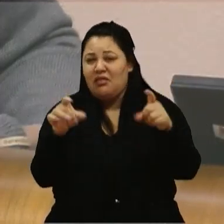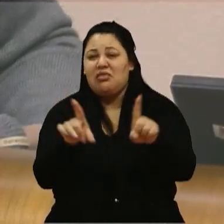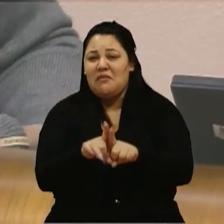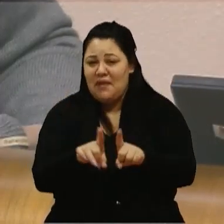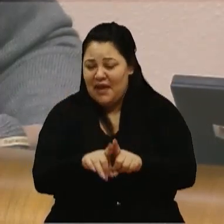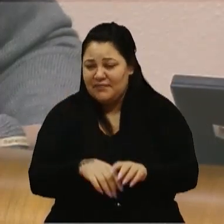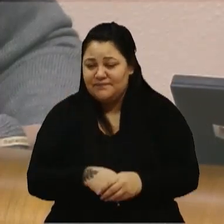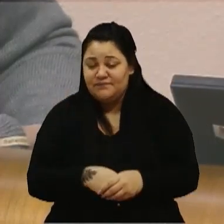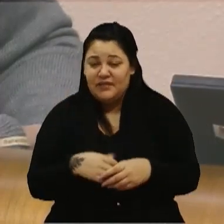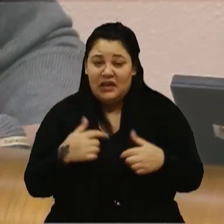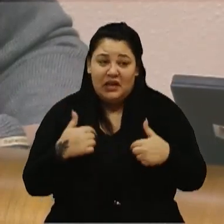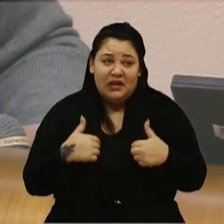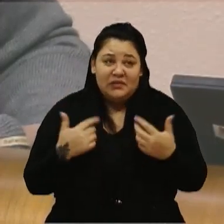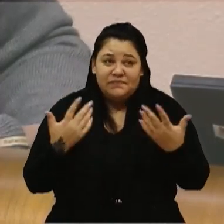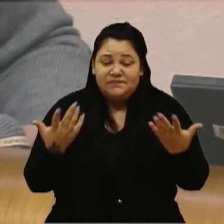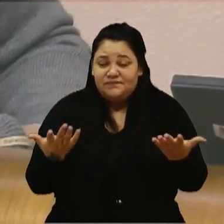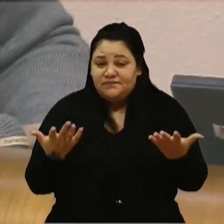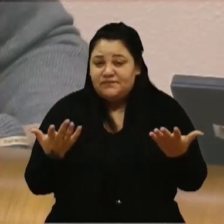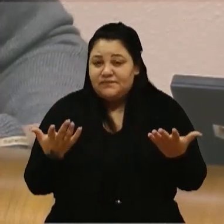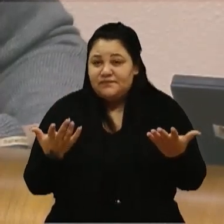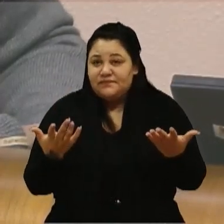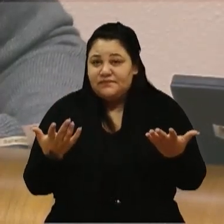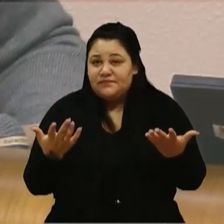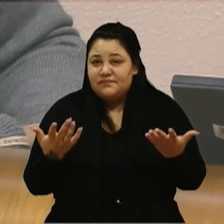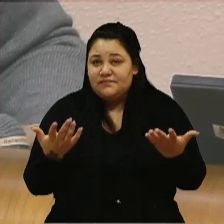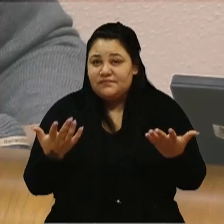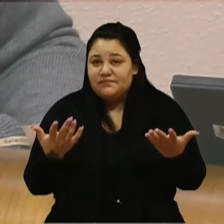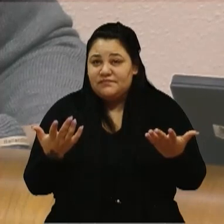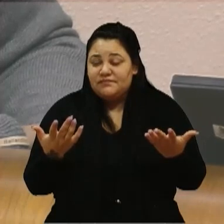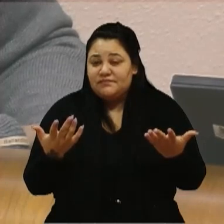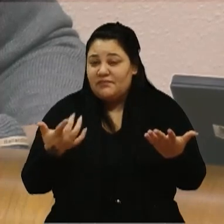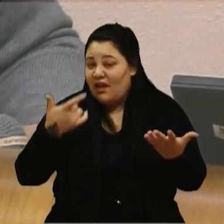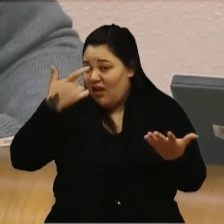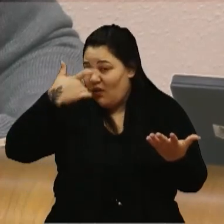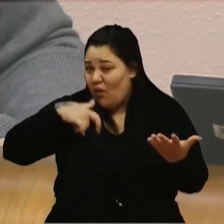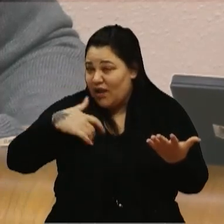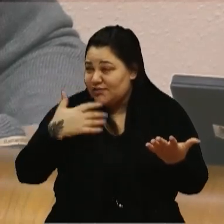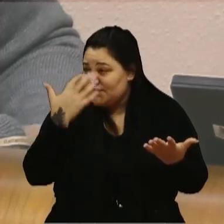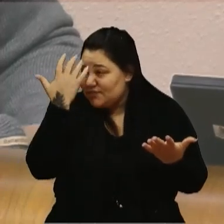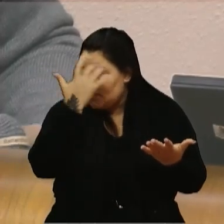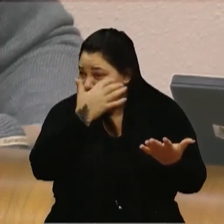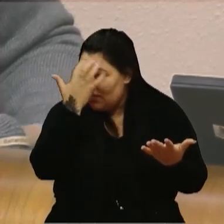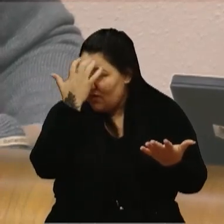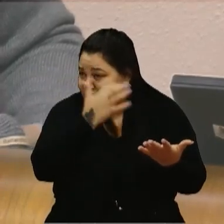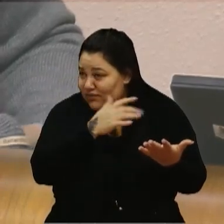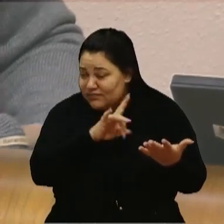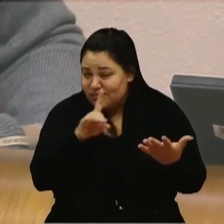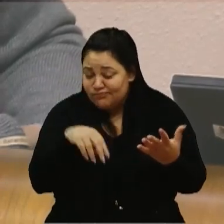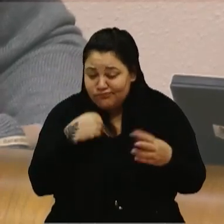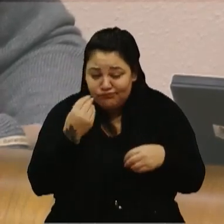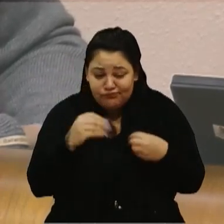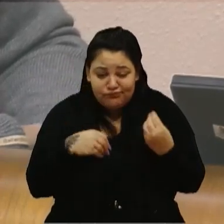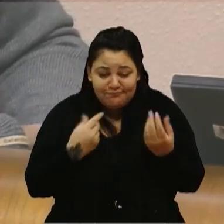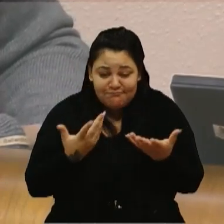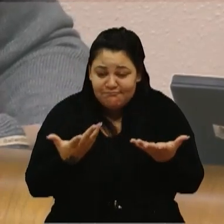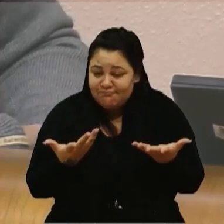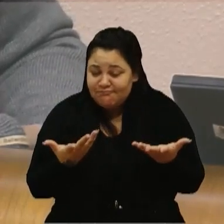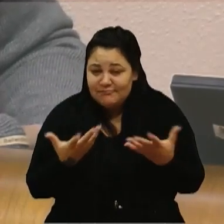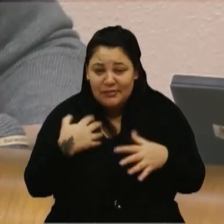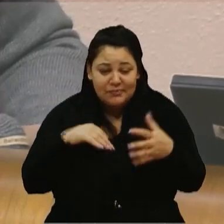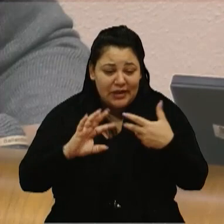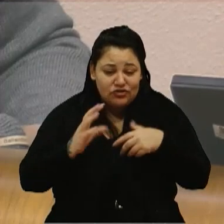E parece que o prefeito não se condói com isso. Eu quero dizer para